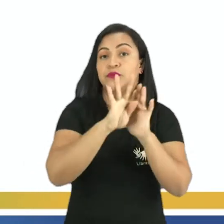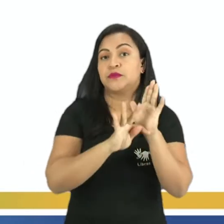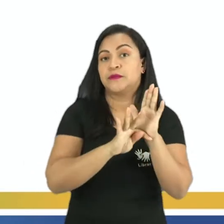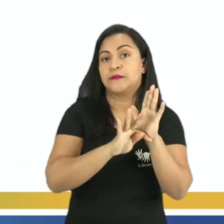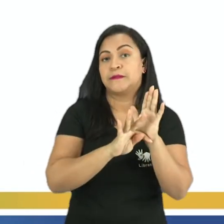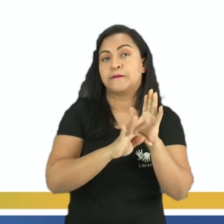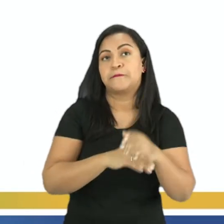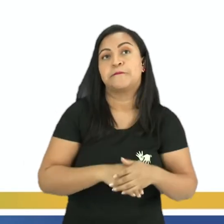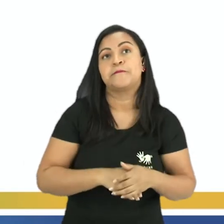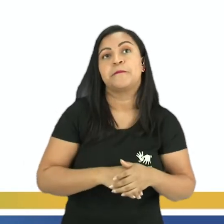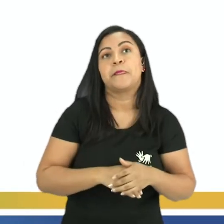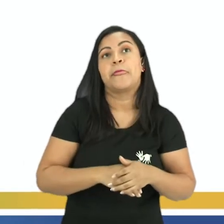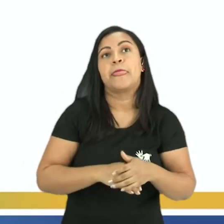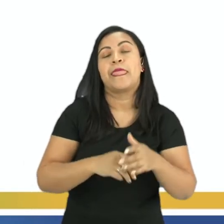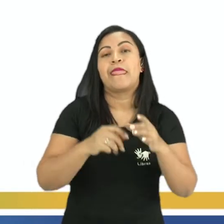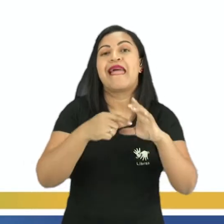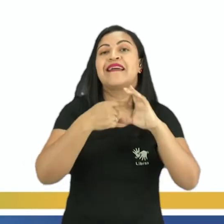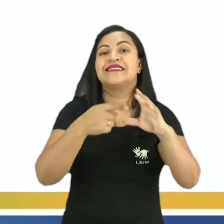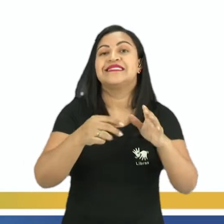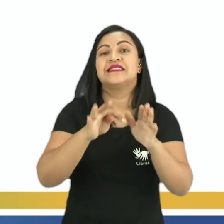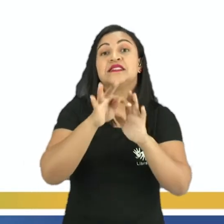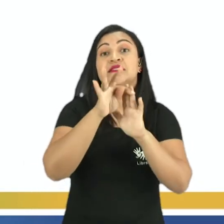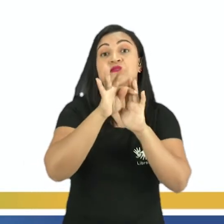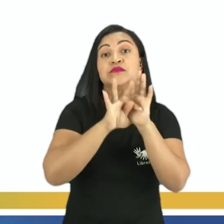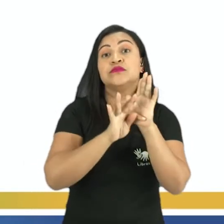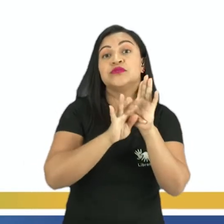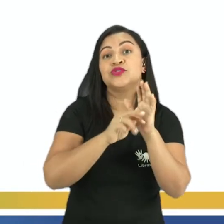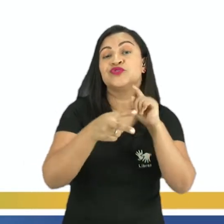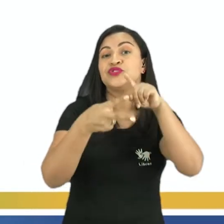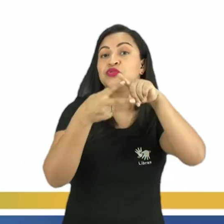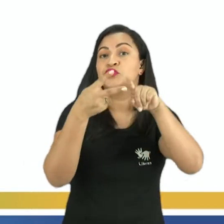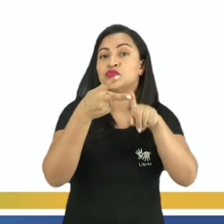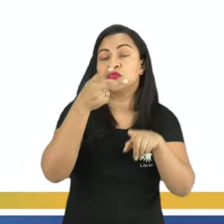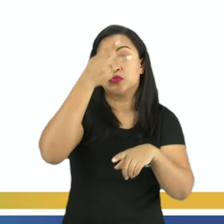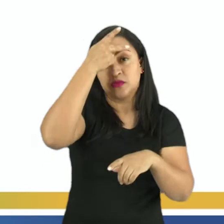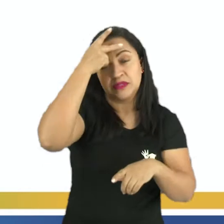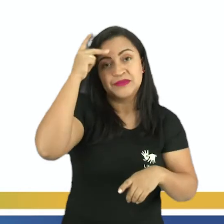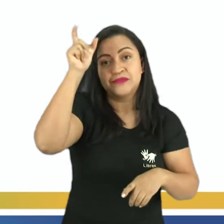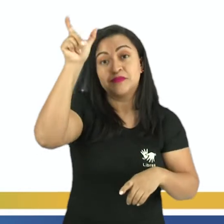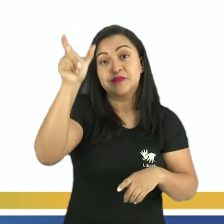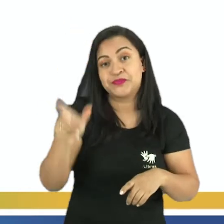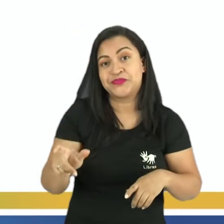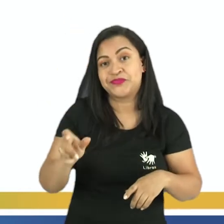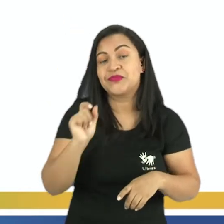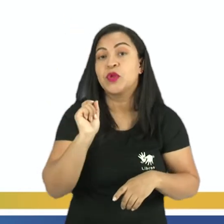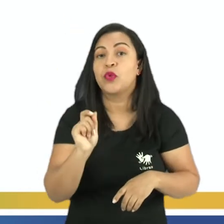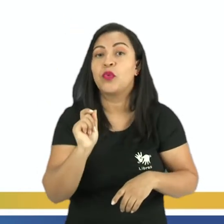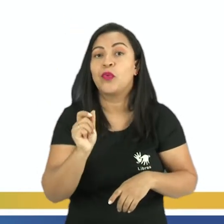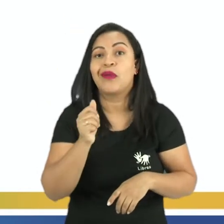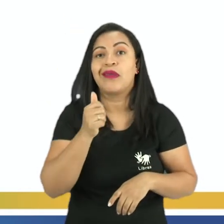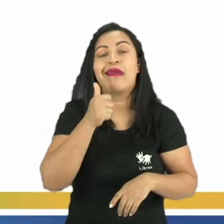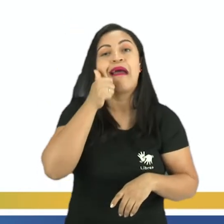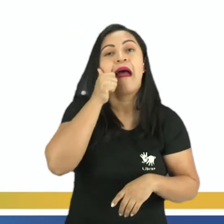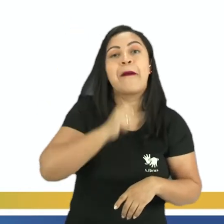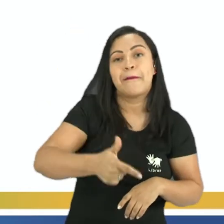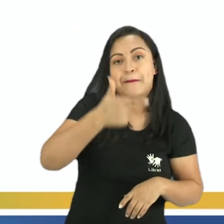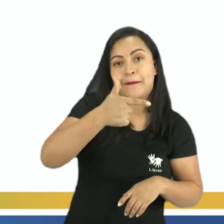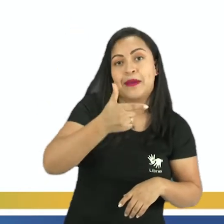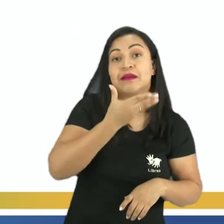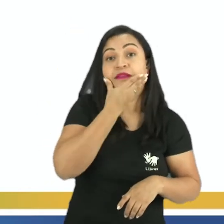A cena lida tem dois personagens que têm um diálogo ali entre eles. E tem a marcação das falas.